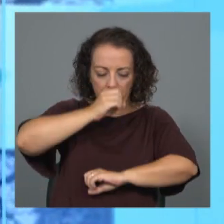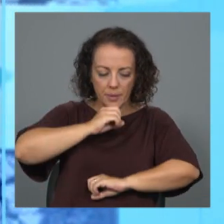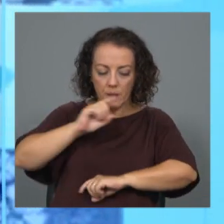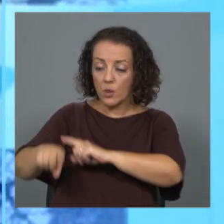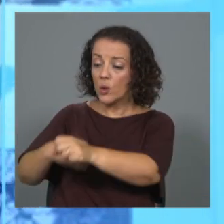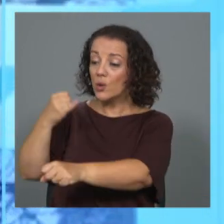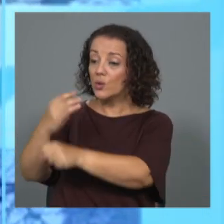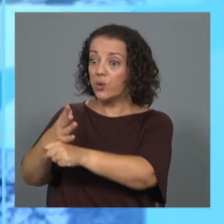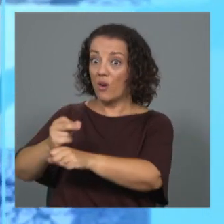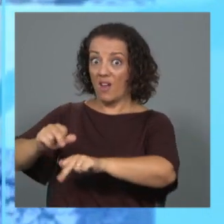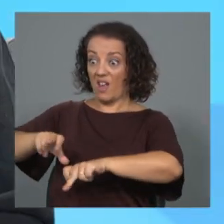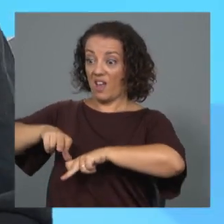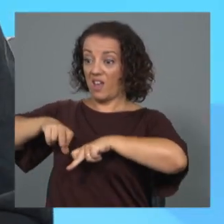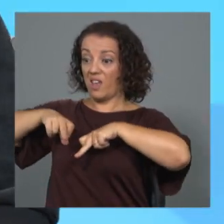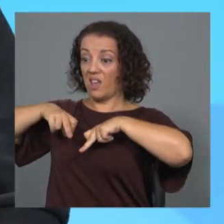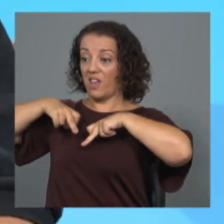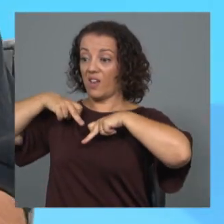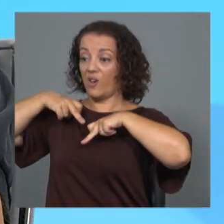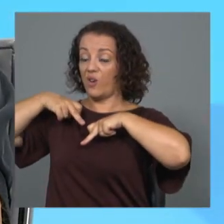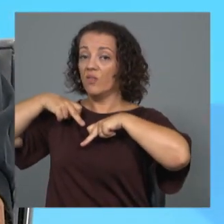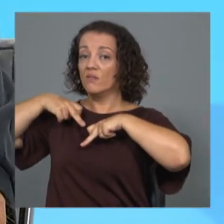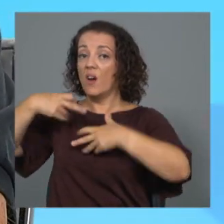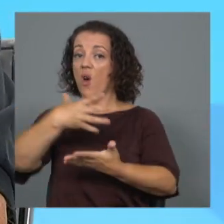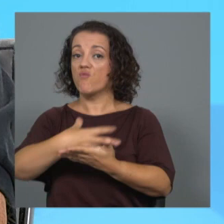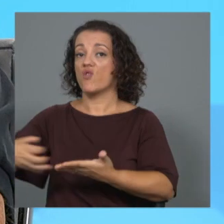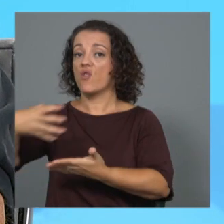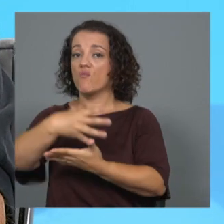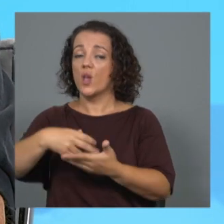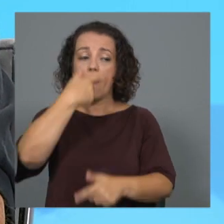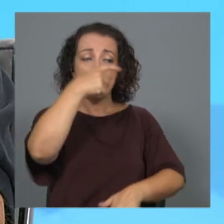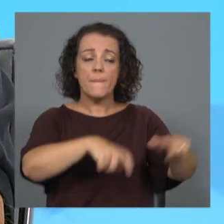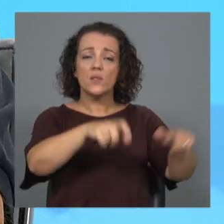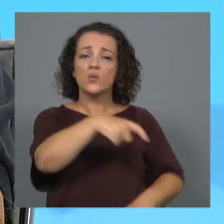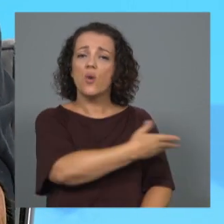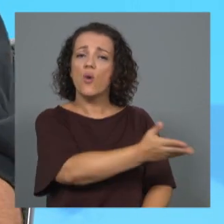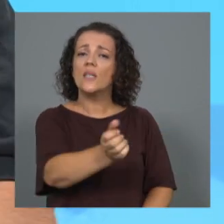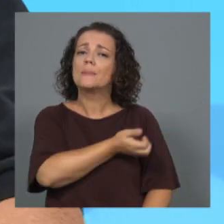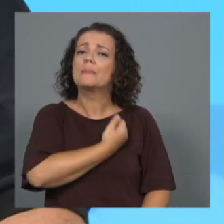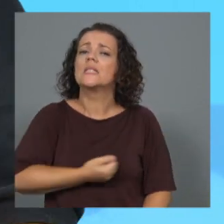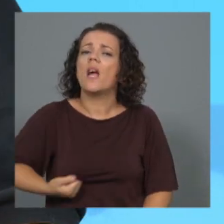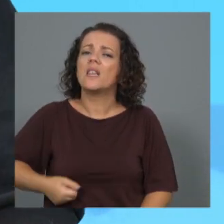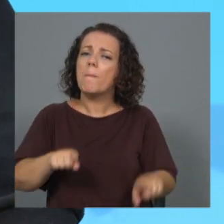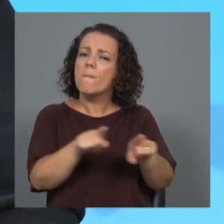na miséria dos outros. Exatamente. E, portanto, é um problema que existe desde que há seres humanos na Terra.